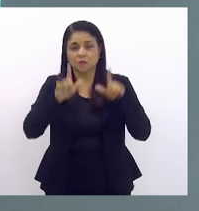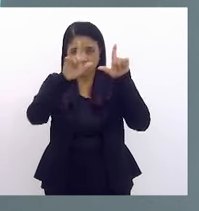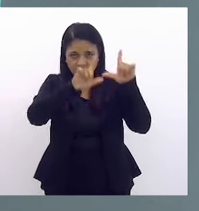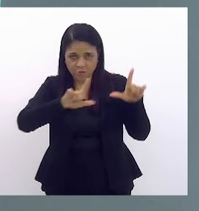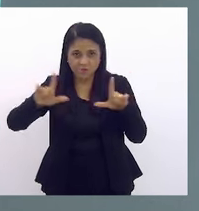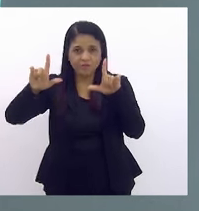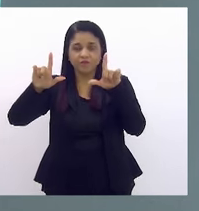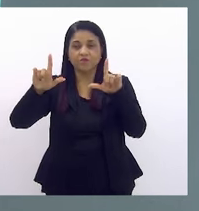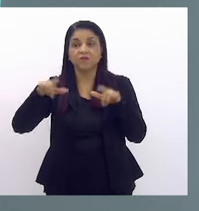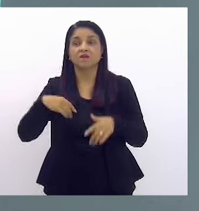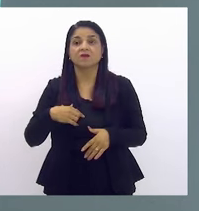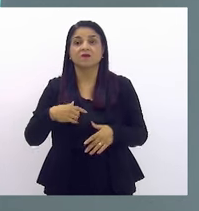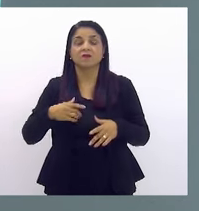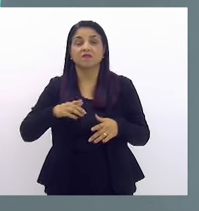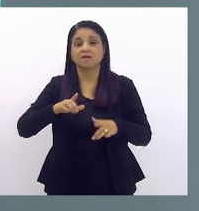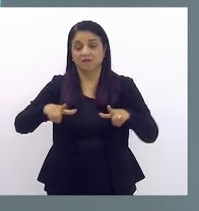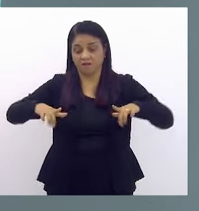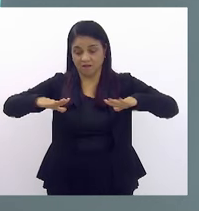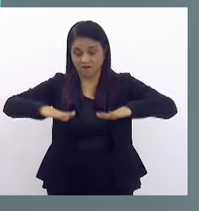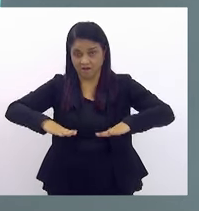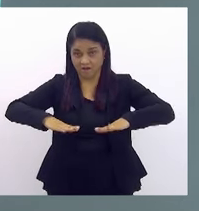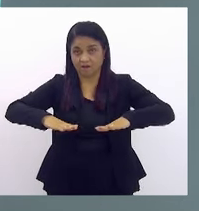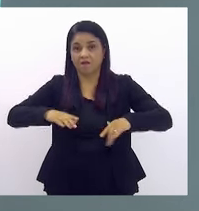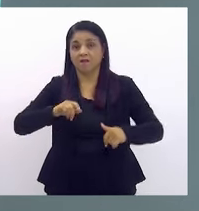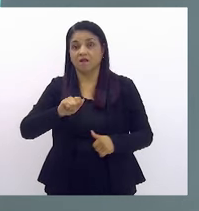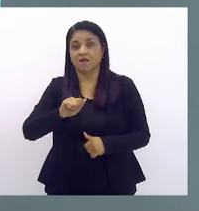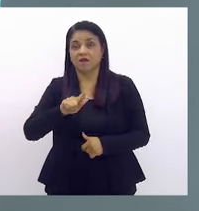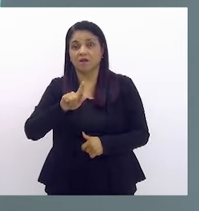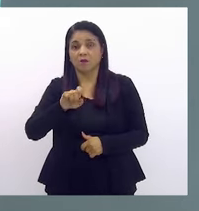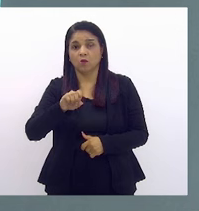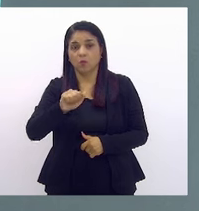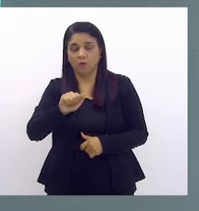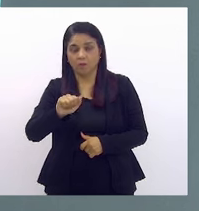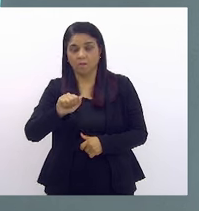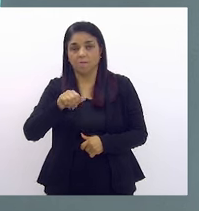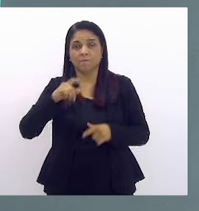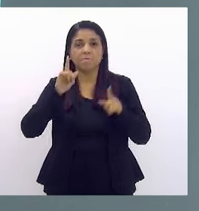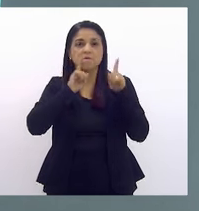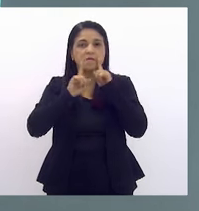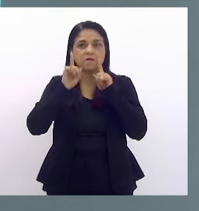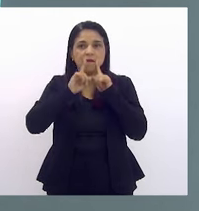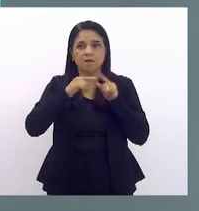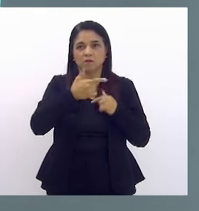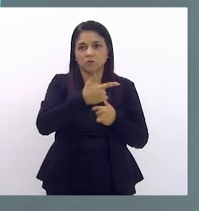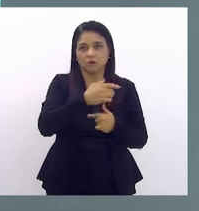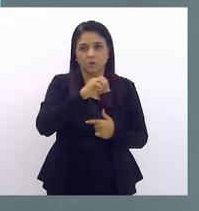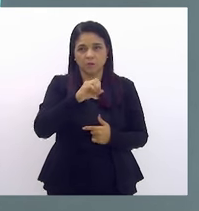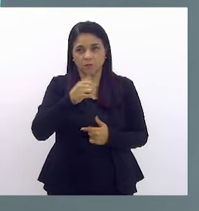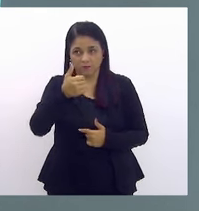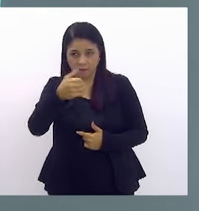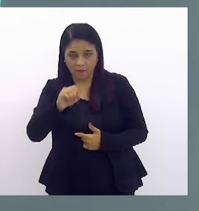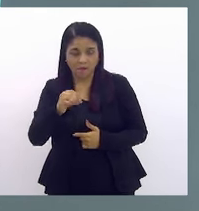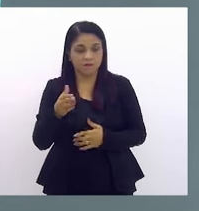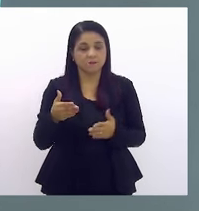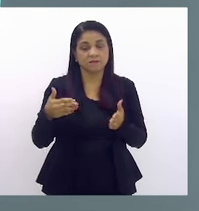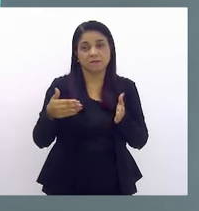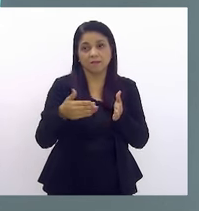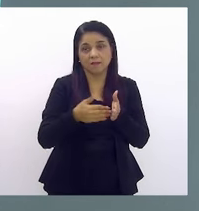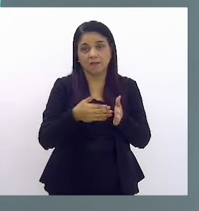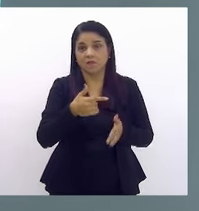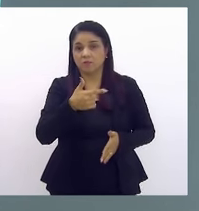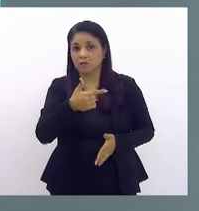A Lagoa de Maricá, em 2010, 2023, né? Você vê que aumentou também